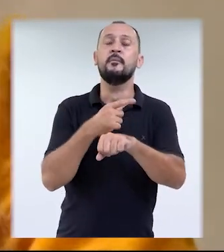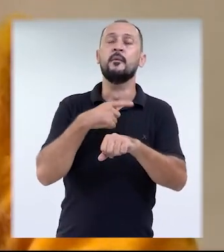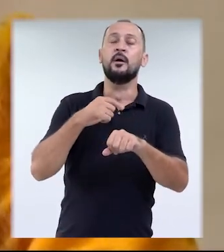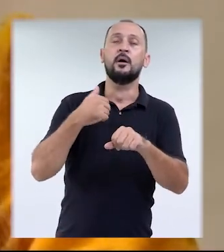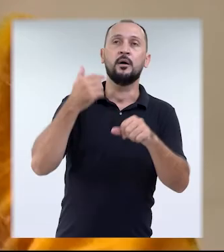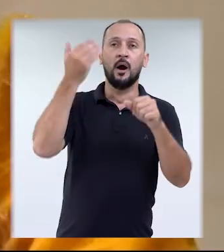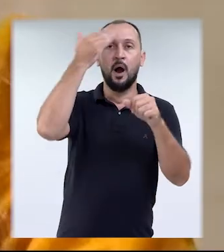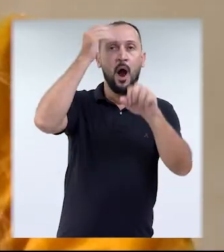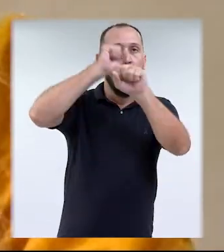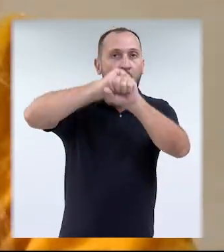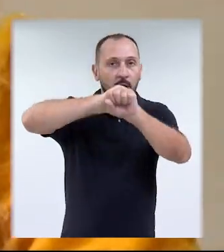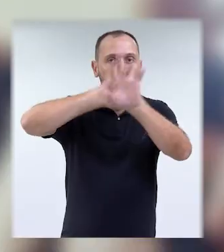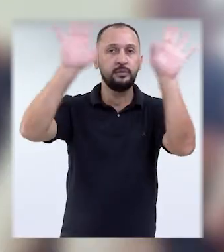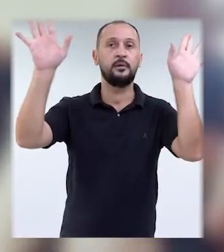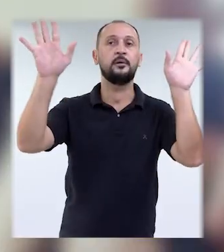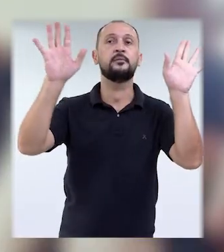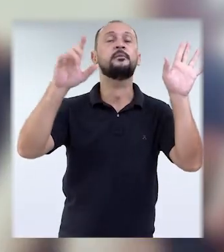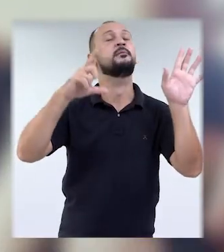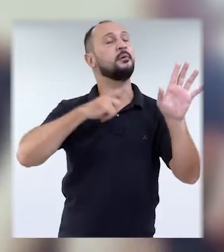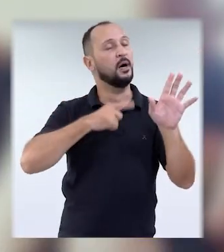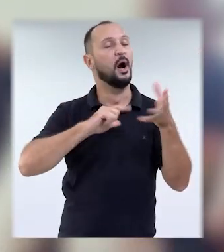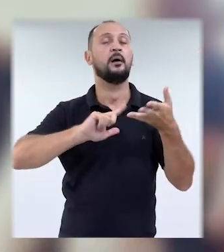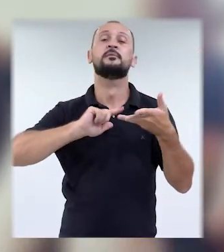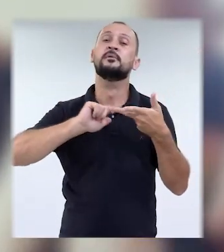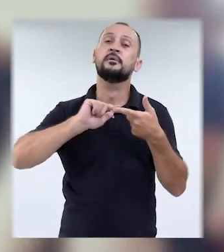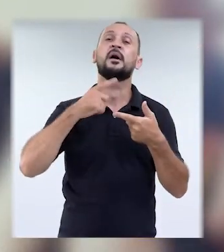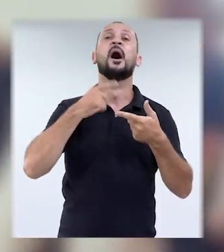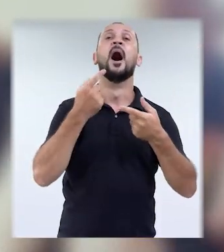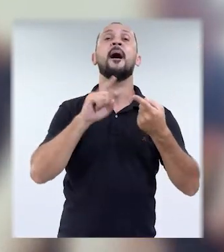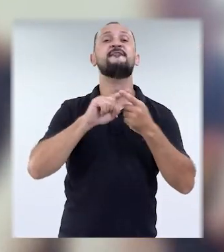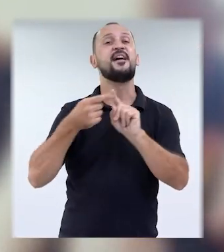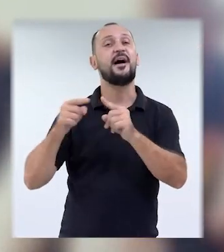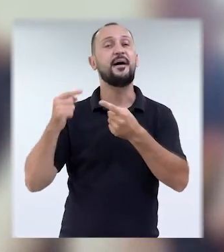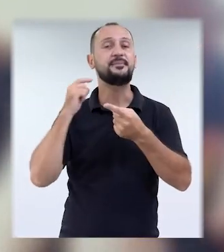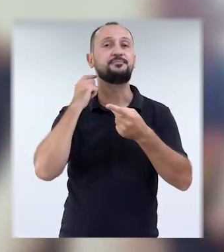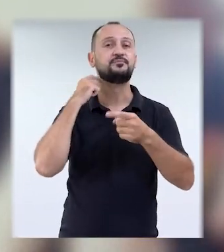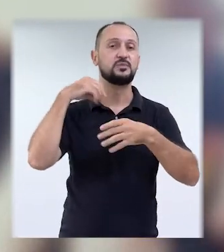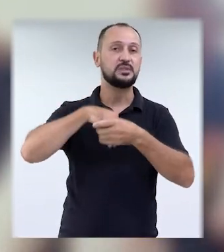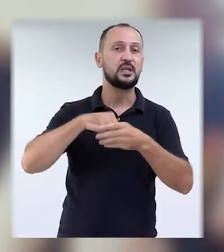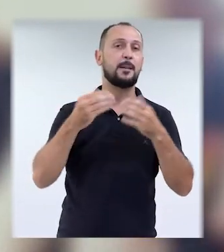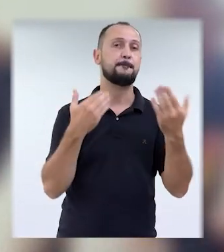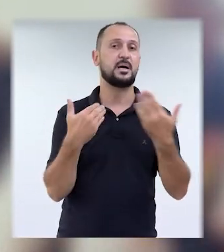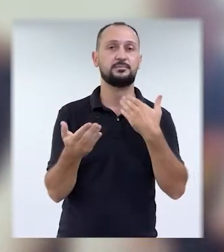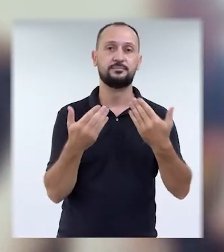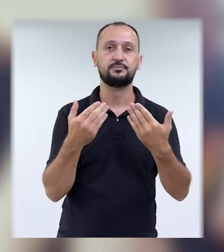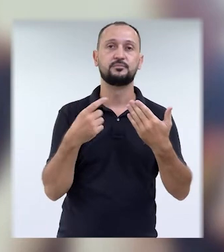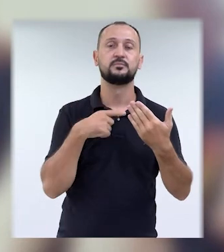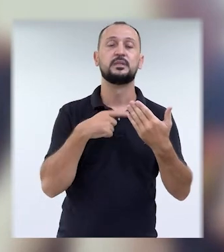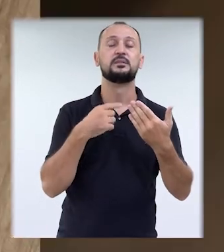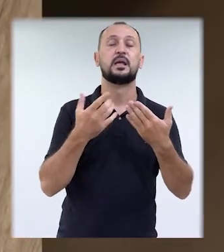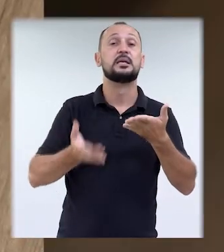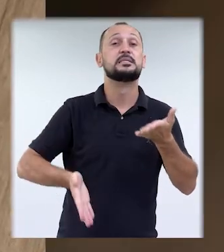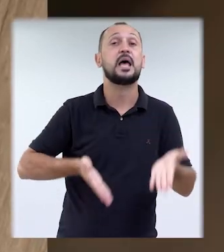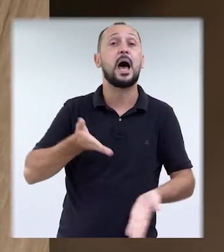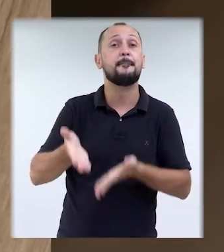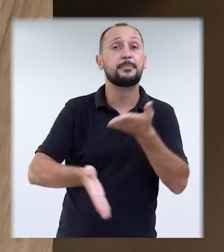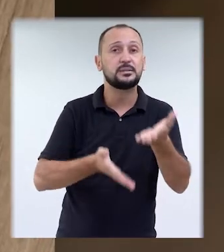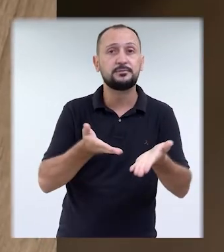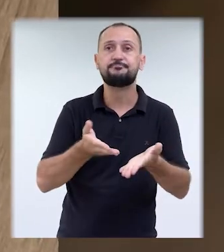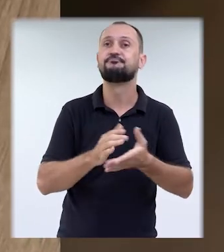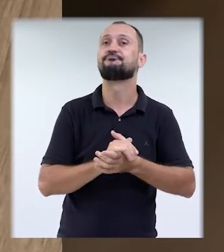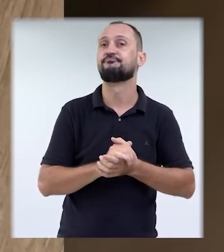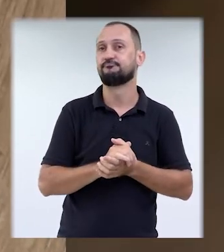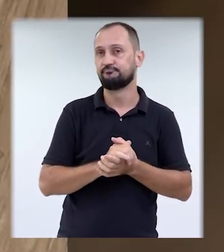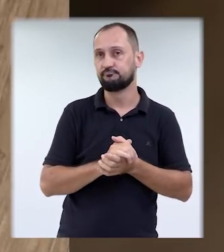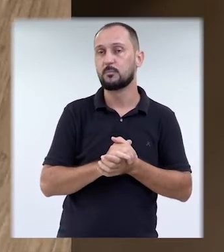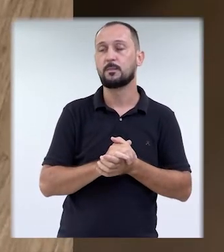buscar compreender. E nós temos, né, recursos e ferramentas, a psicologia, as terapias